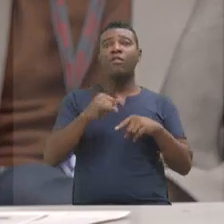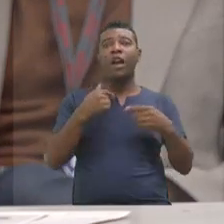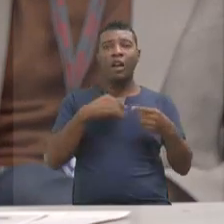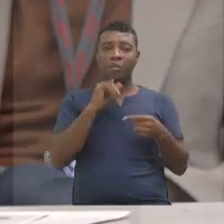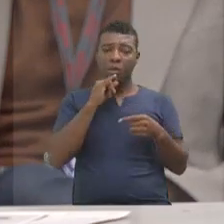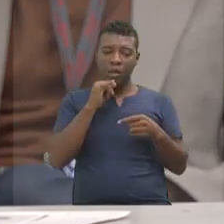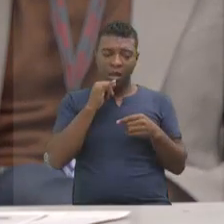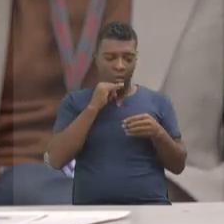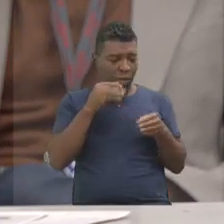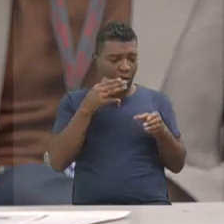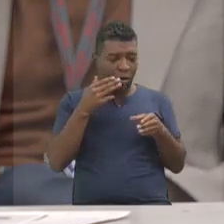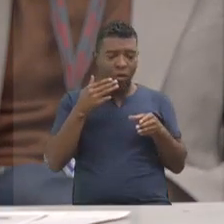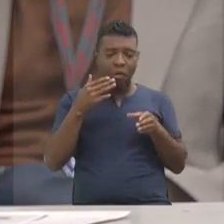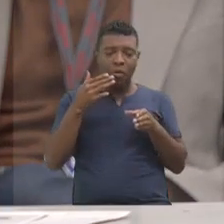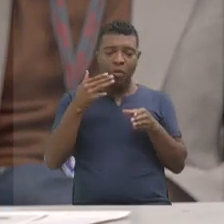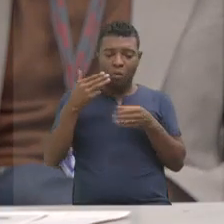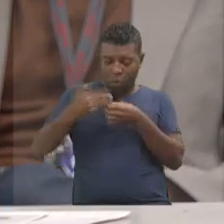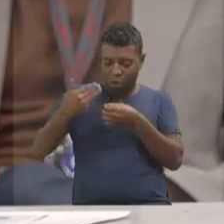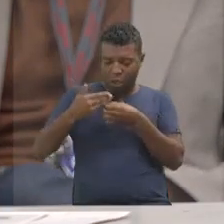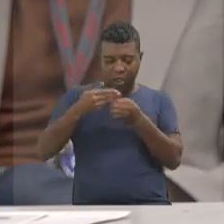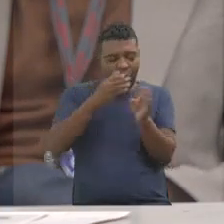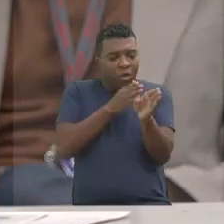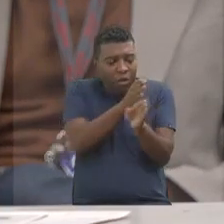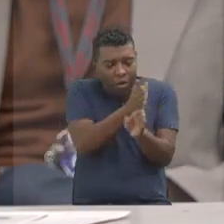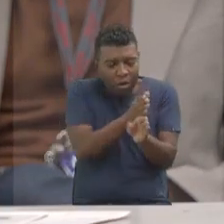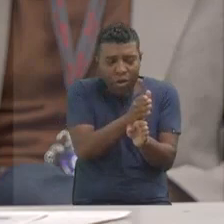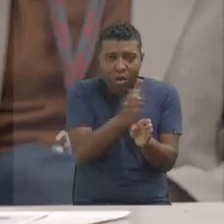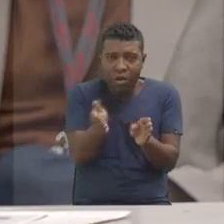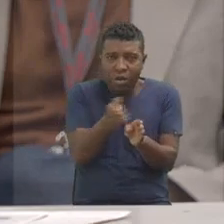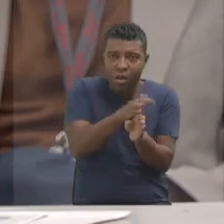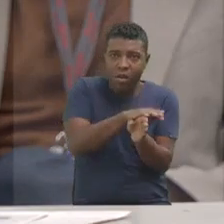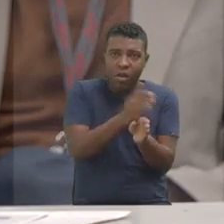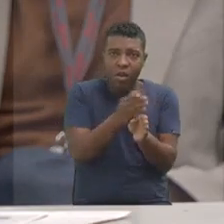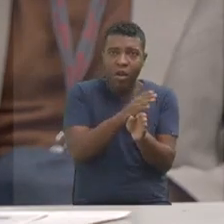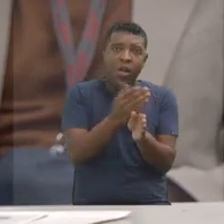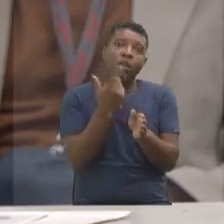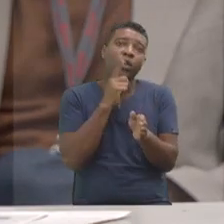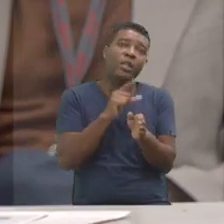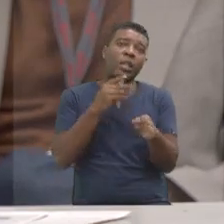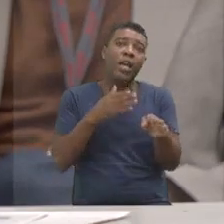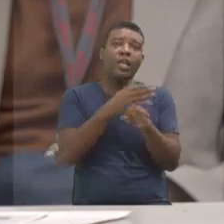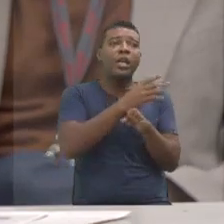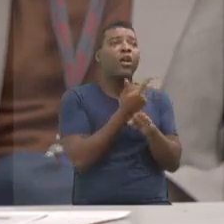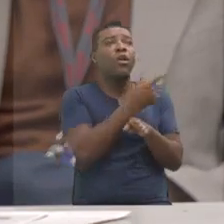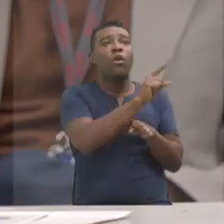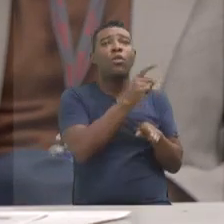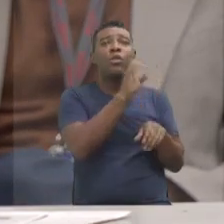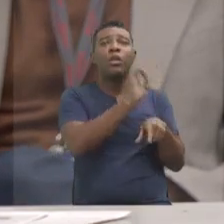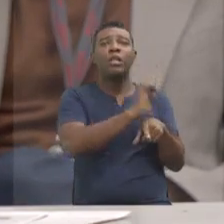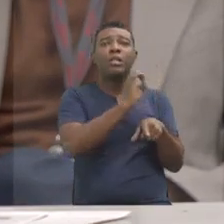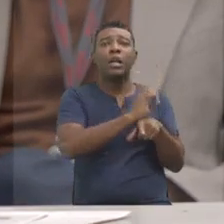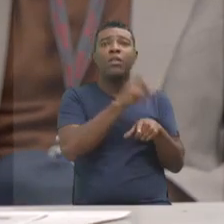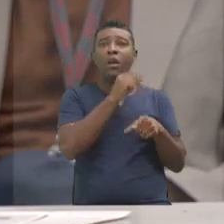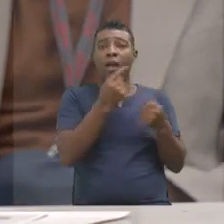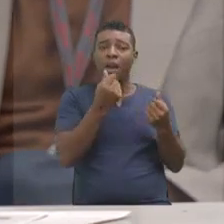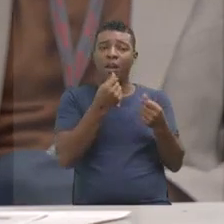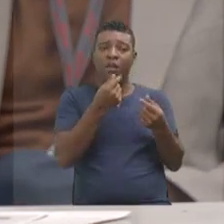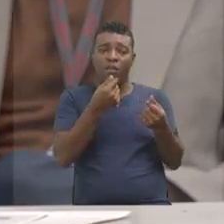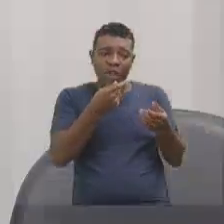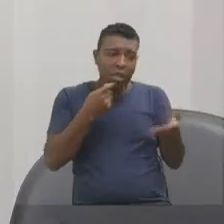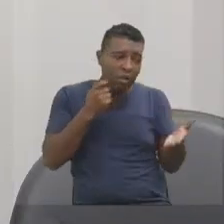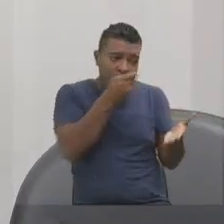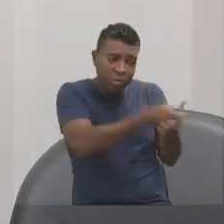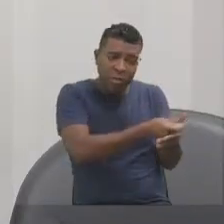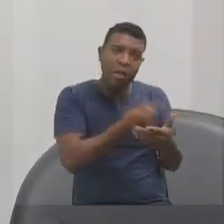limítrofes em que a gente consiga garantir acesso em outro estado com repasse do recurso financeiro é